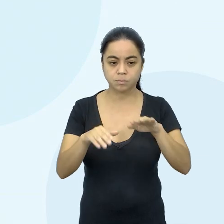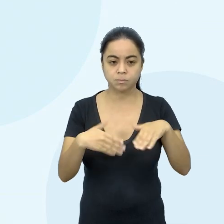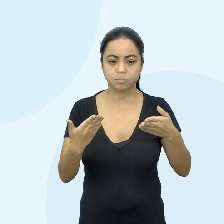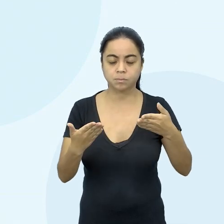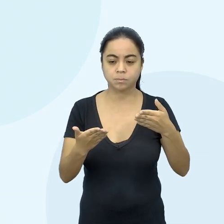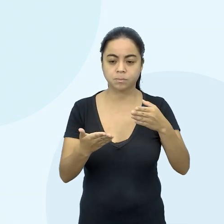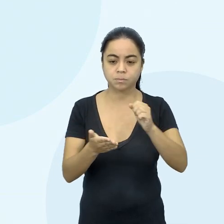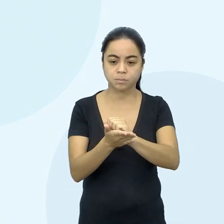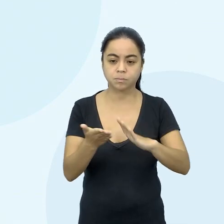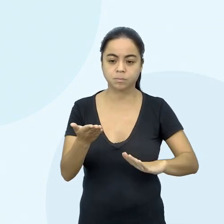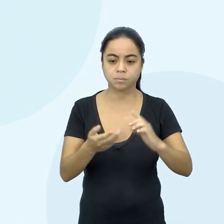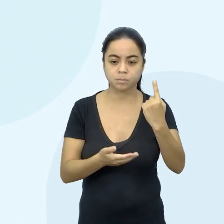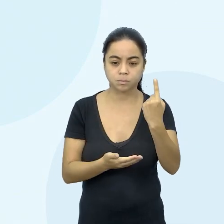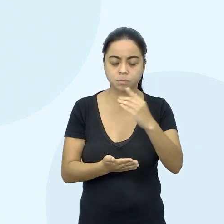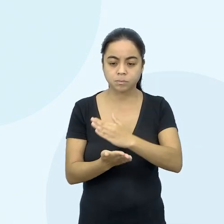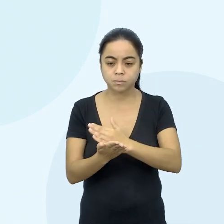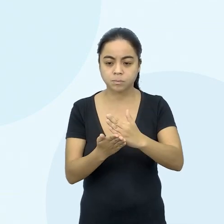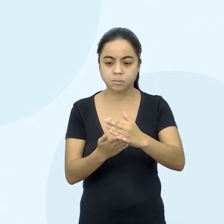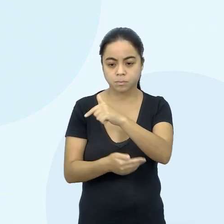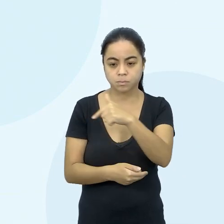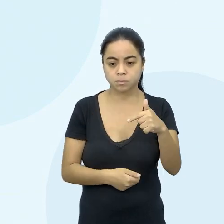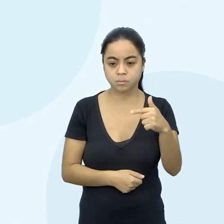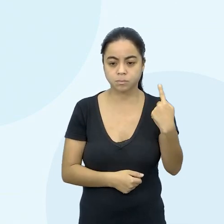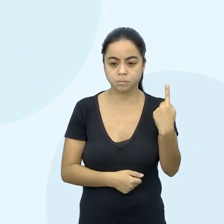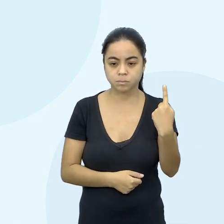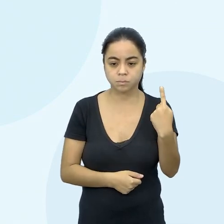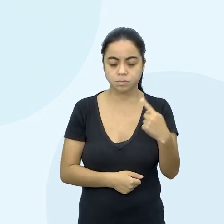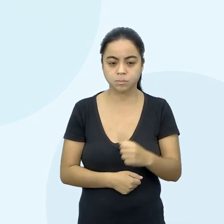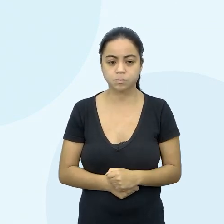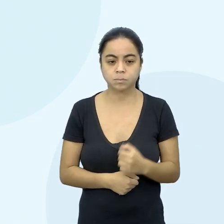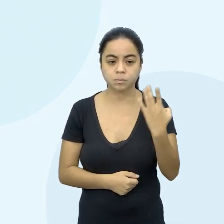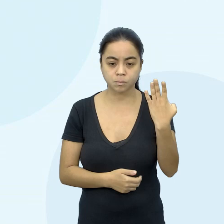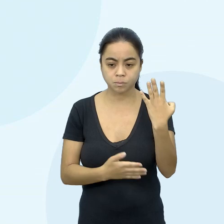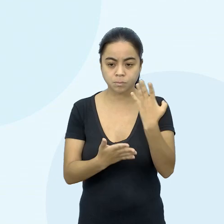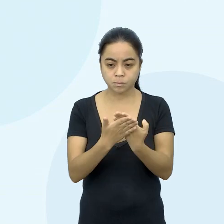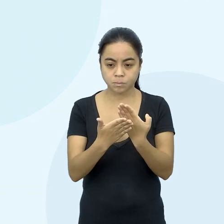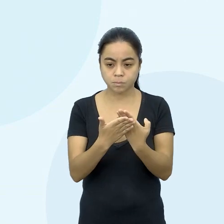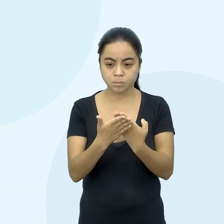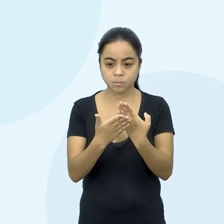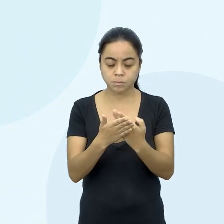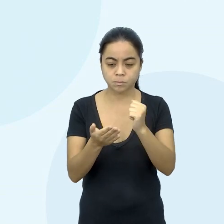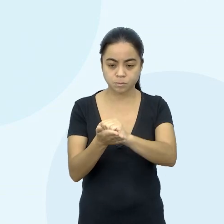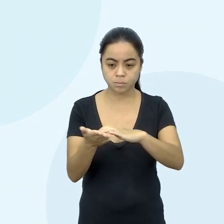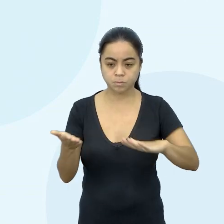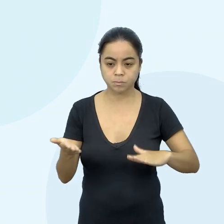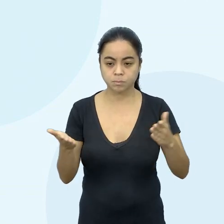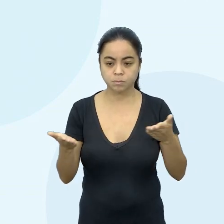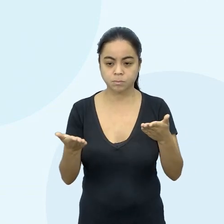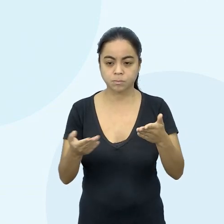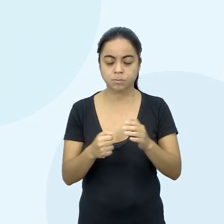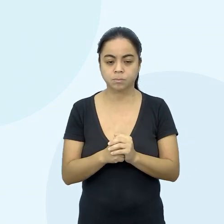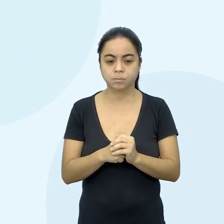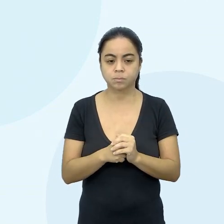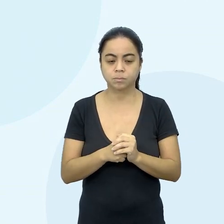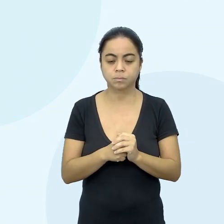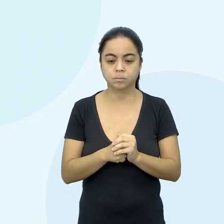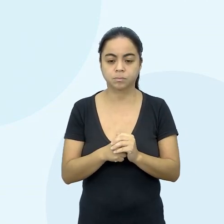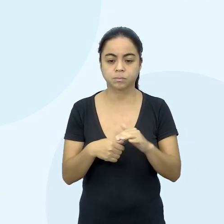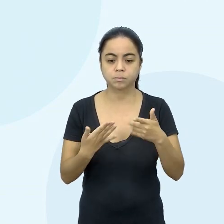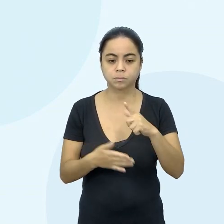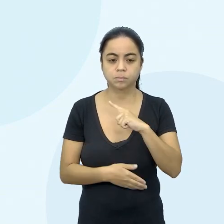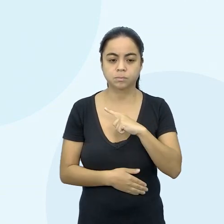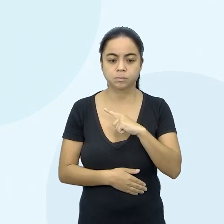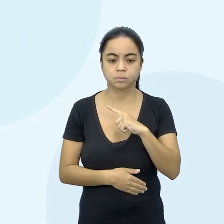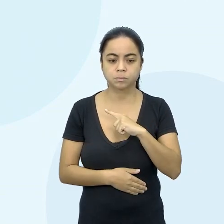A introdução, semana 1. Ela é destinada 4 aulas para essa atividade. E aí, ela tem